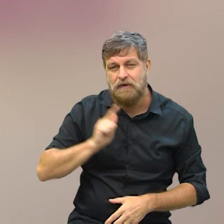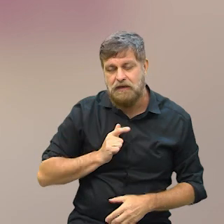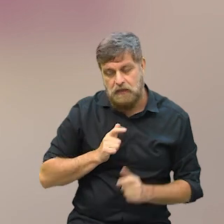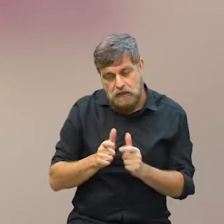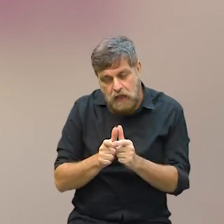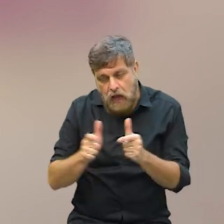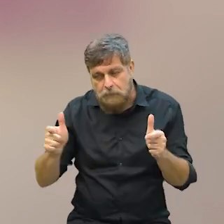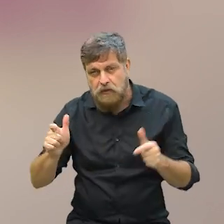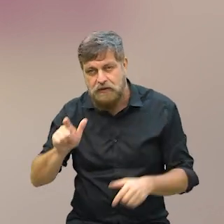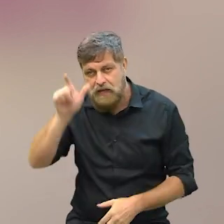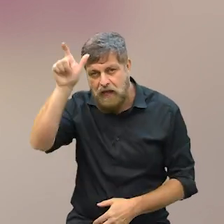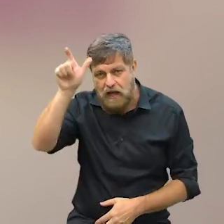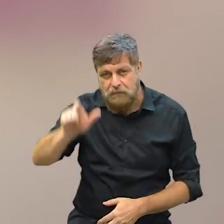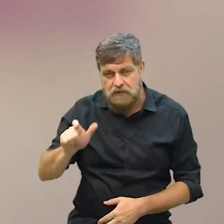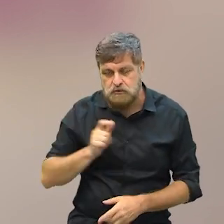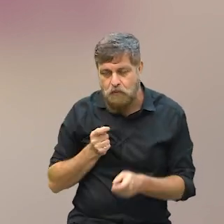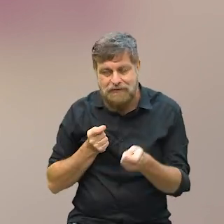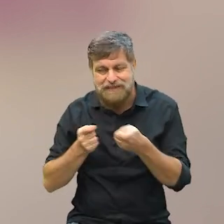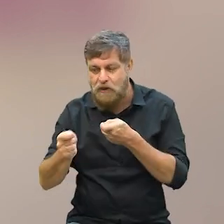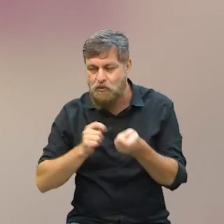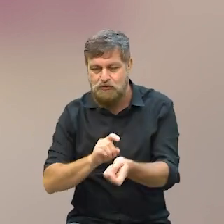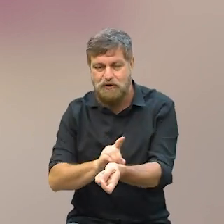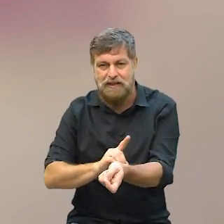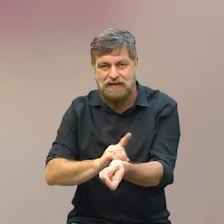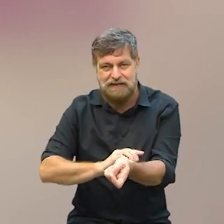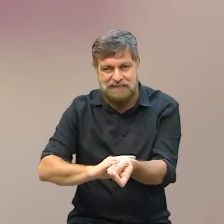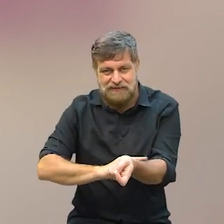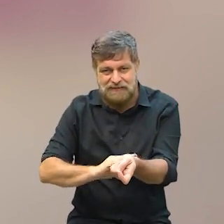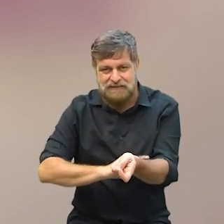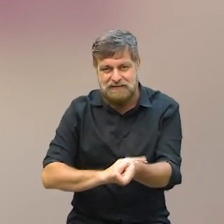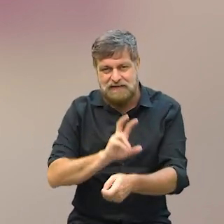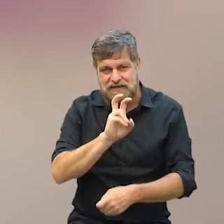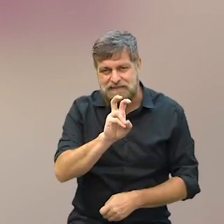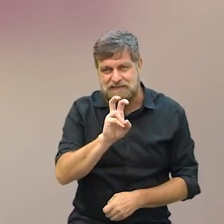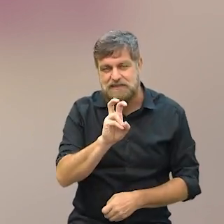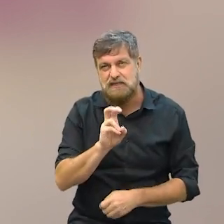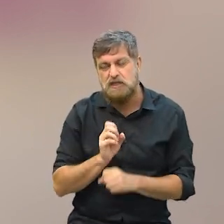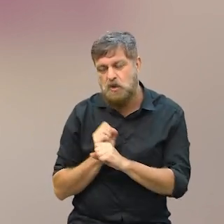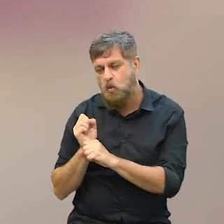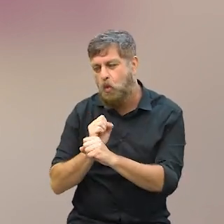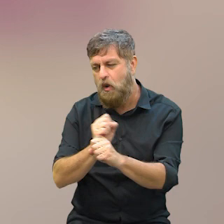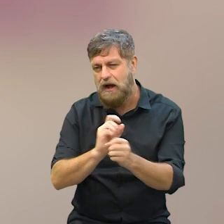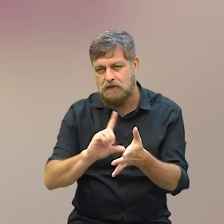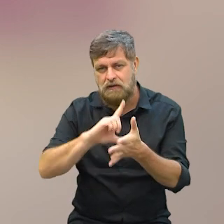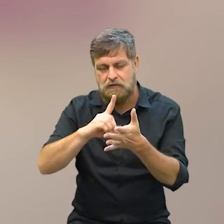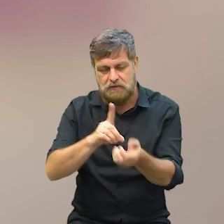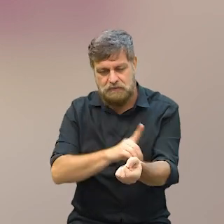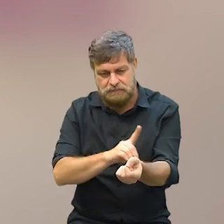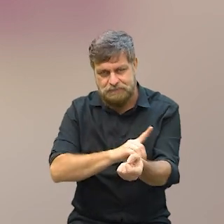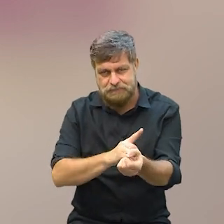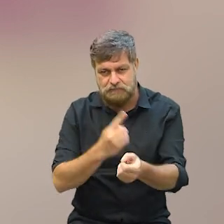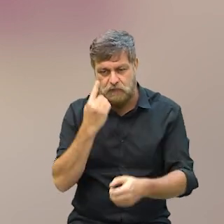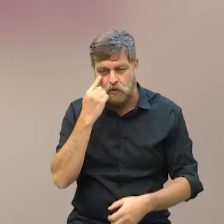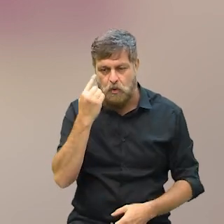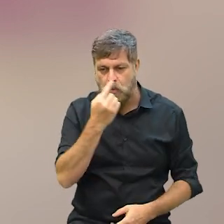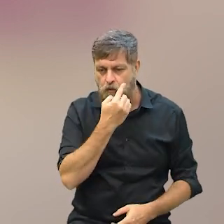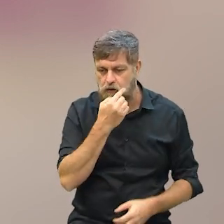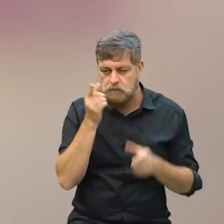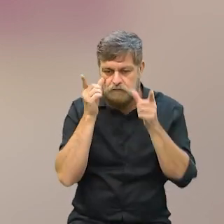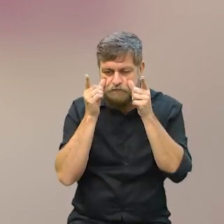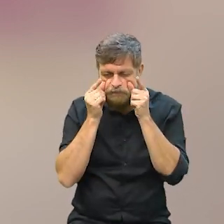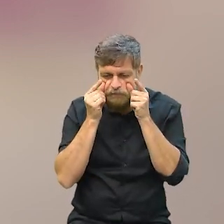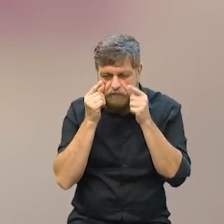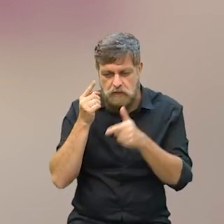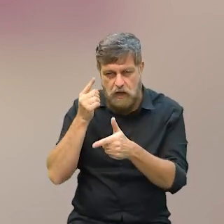em geral, em pacientes mal controlados, ou após 5 a 10 anos de diabetes, pode começar a aparecer.